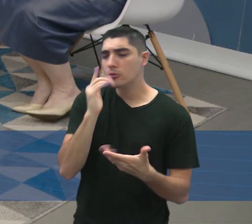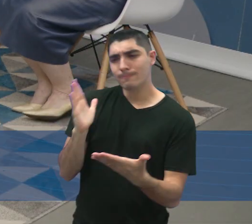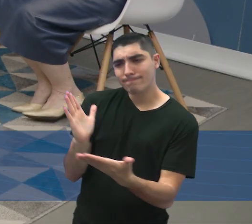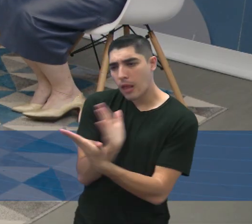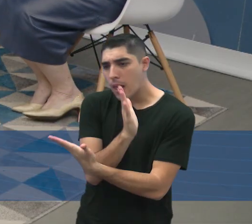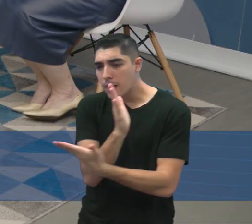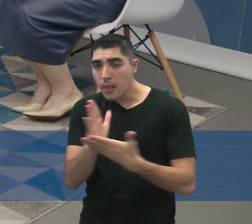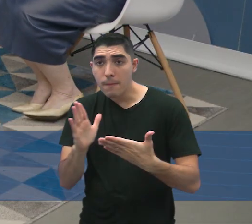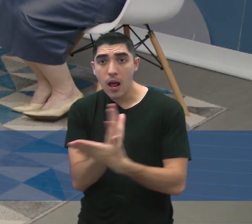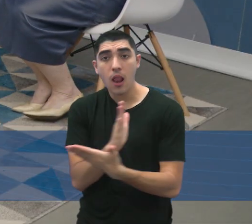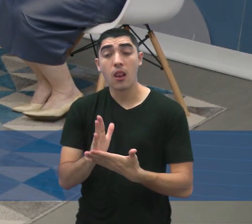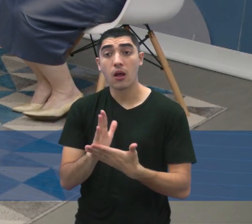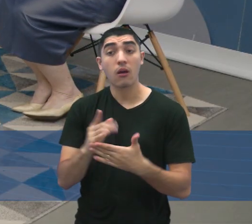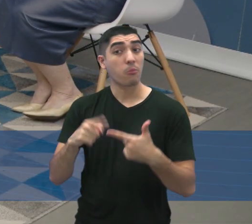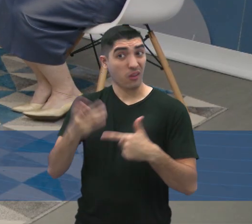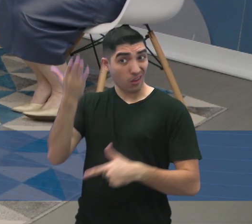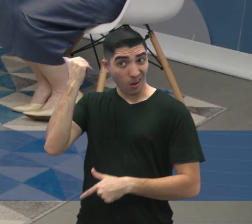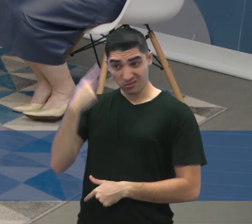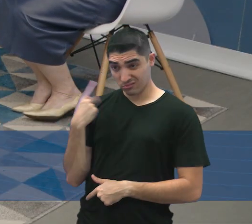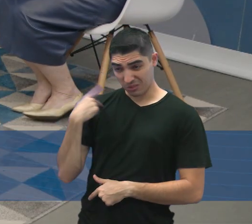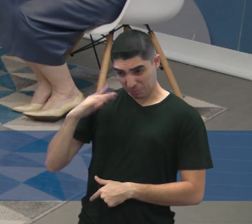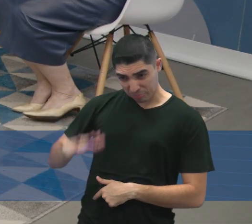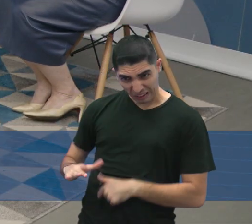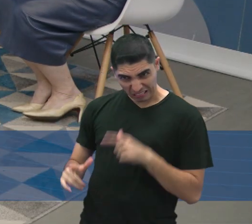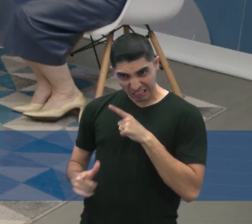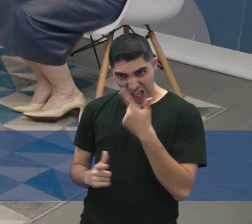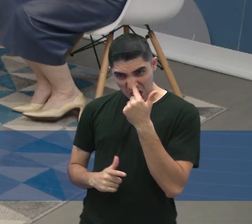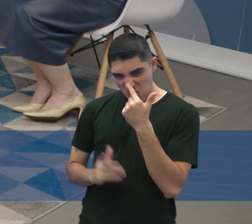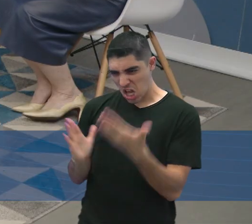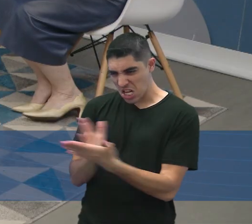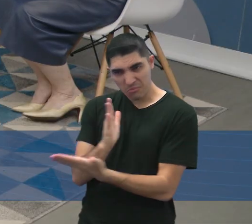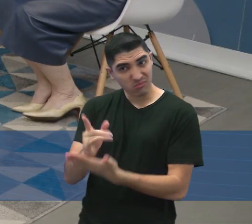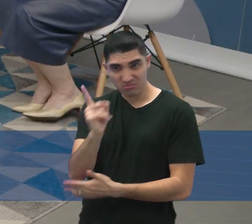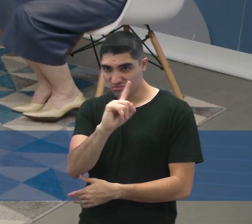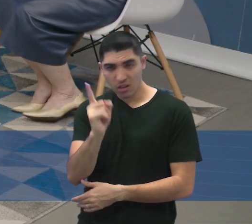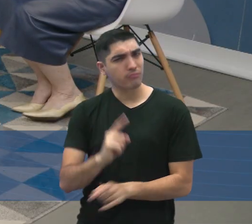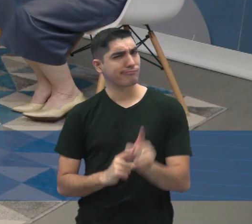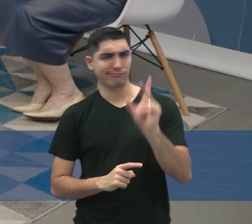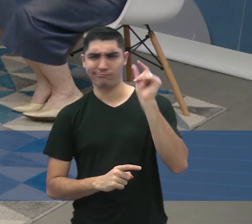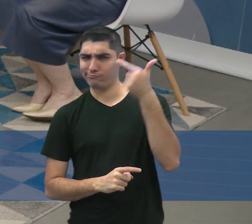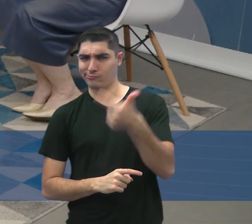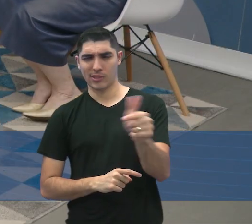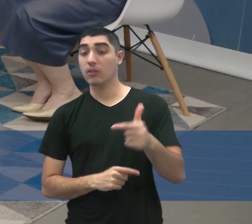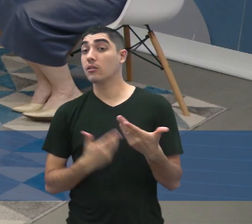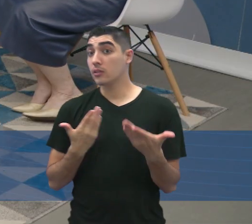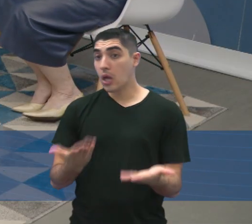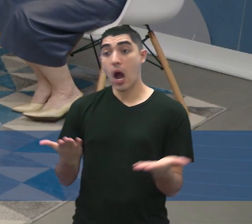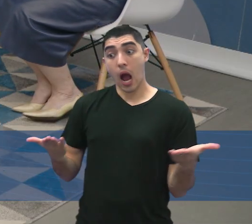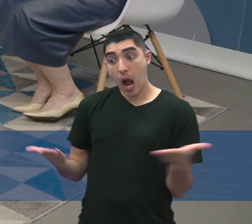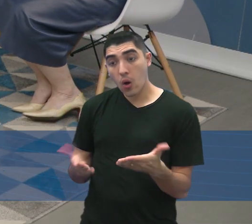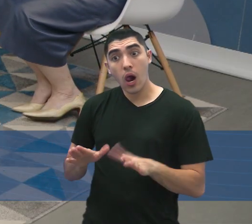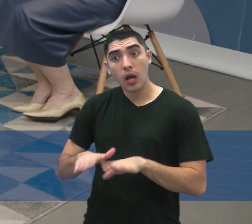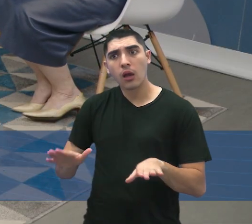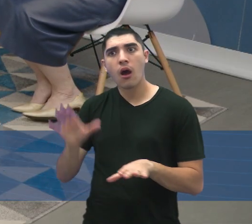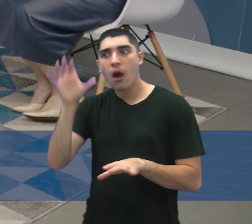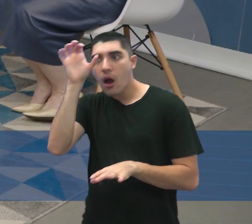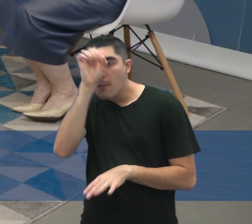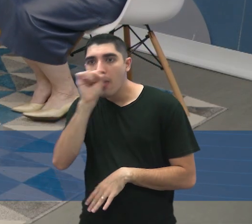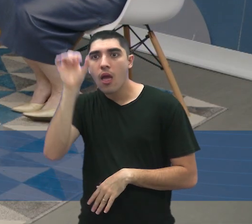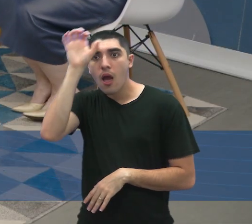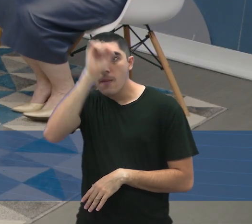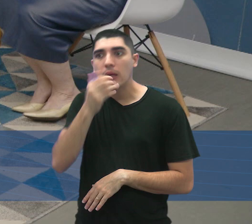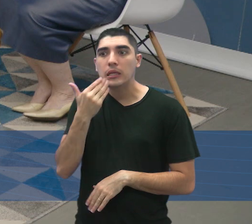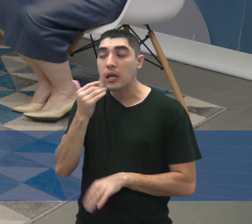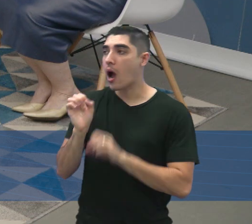porque, gente, na nossa época não tinha, né, professor? Não tinha separação, era tudo num lixo só. E depois que as crianças aprenderam, elas ensinaram